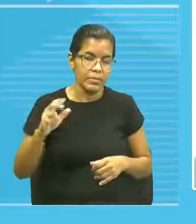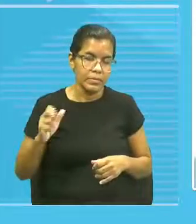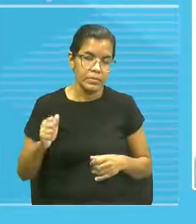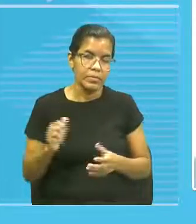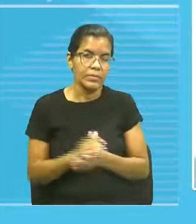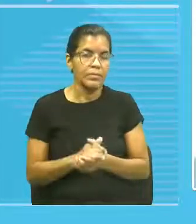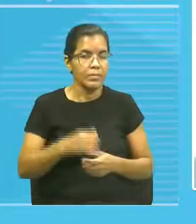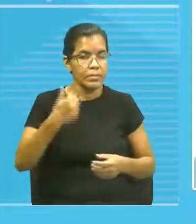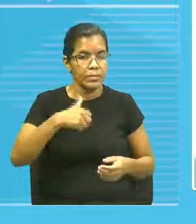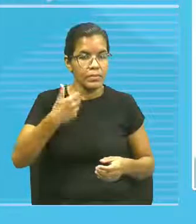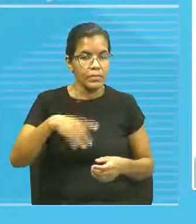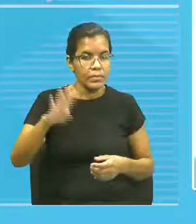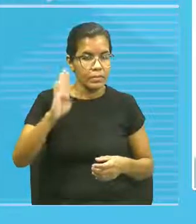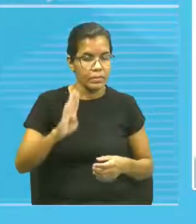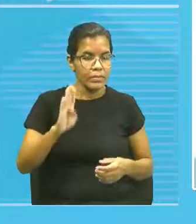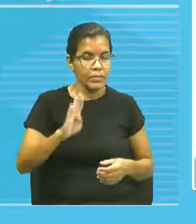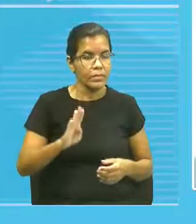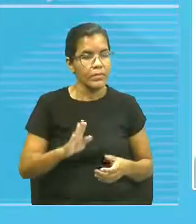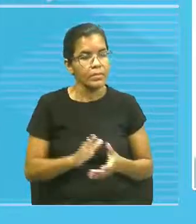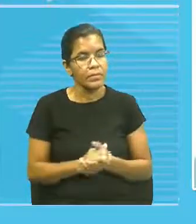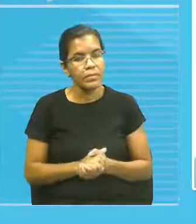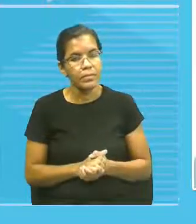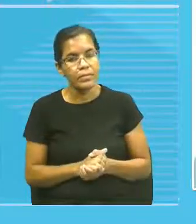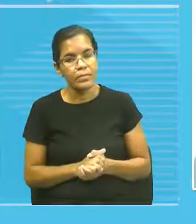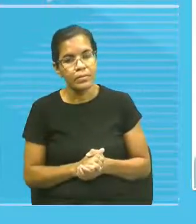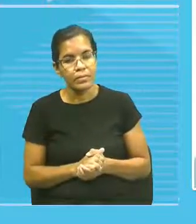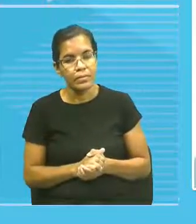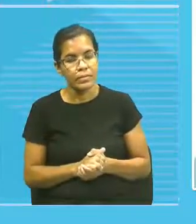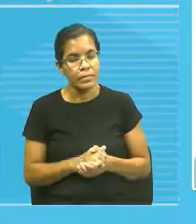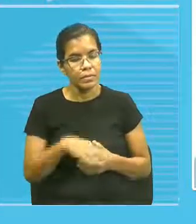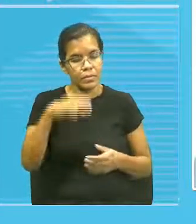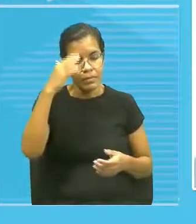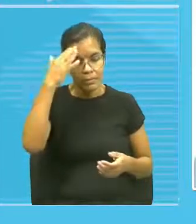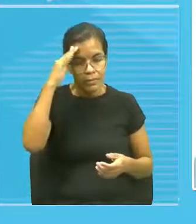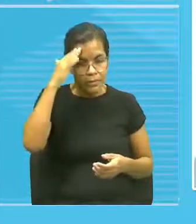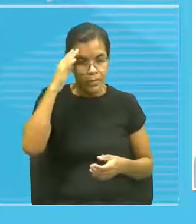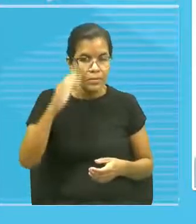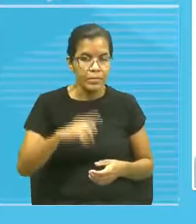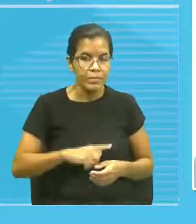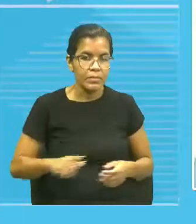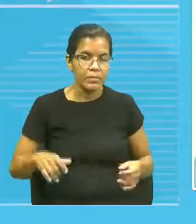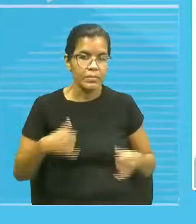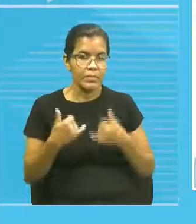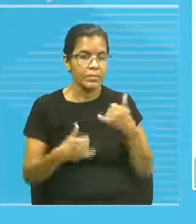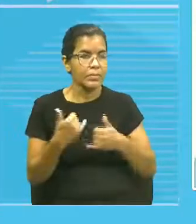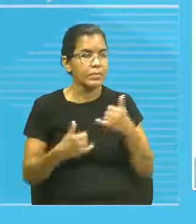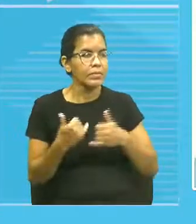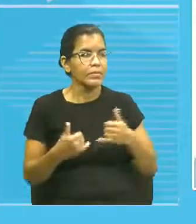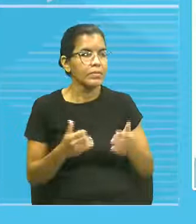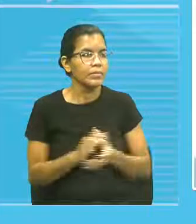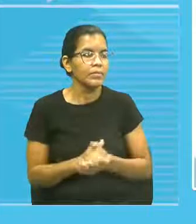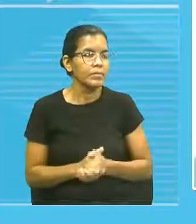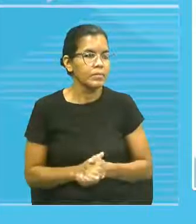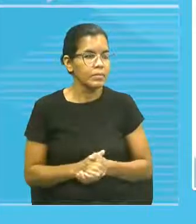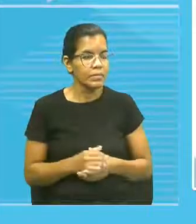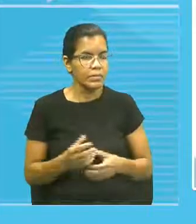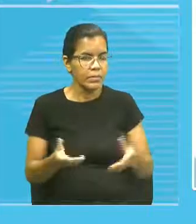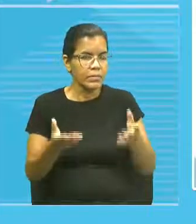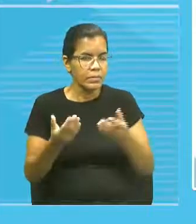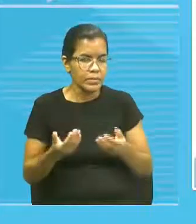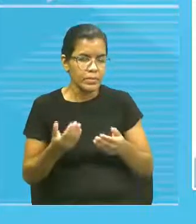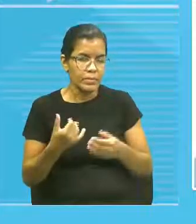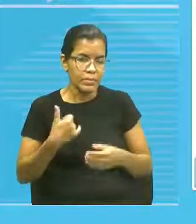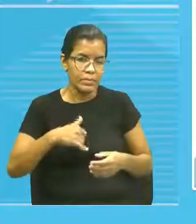formada aqui, topada. Pense, o pessoal lá não brinca, não. Então, para que que eu quero